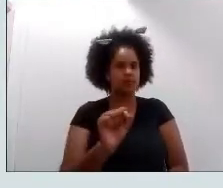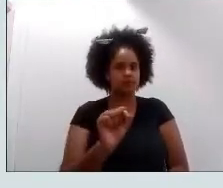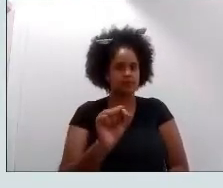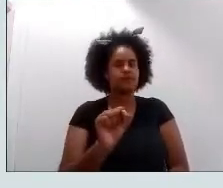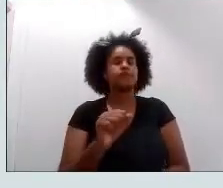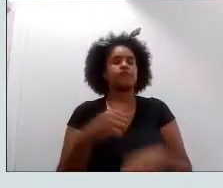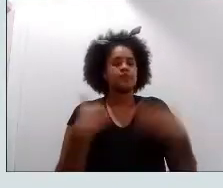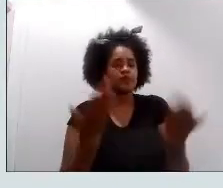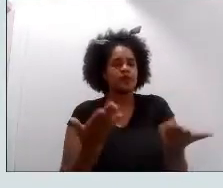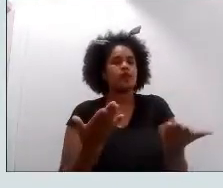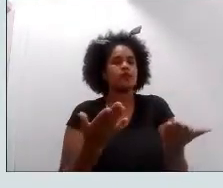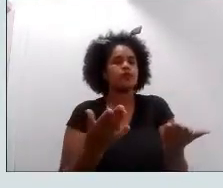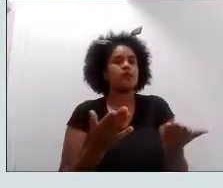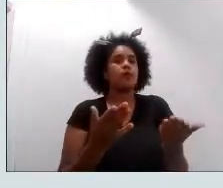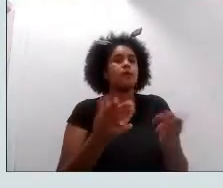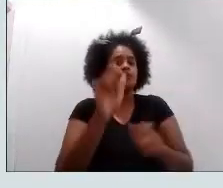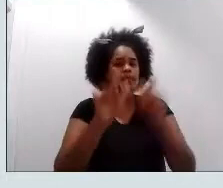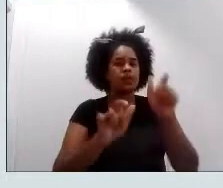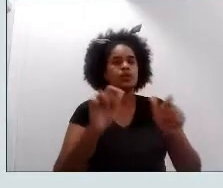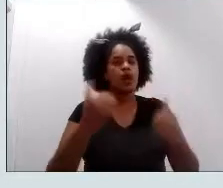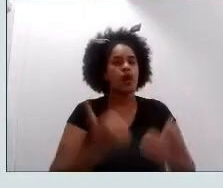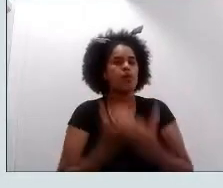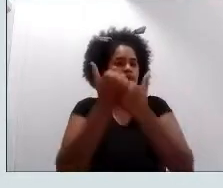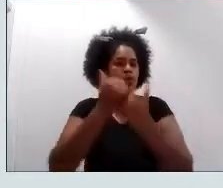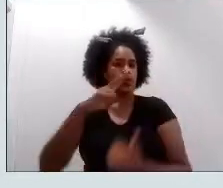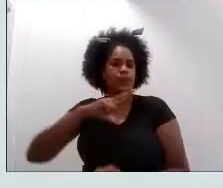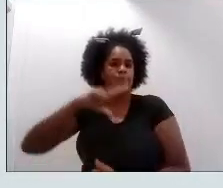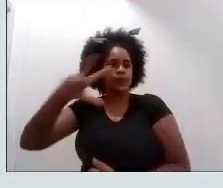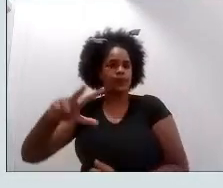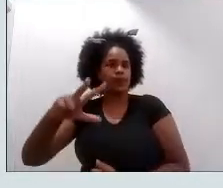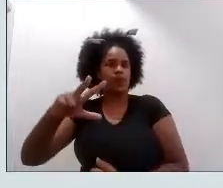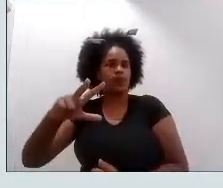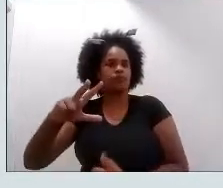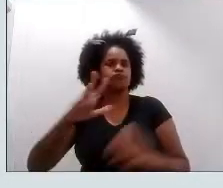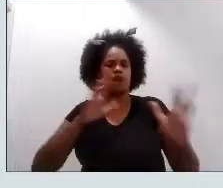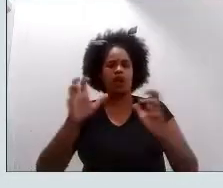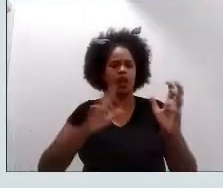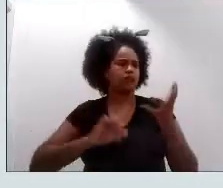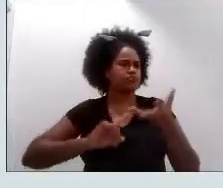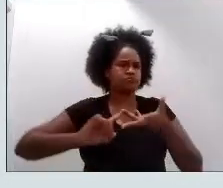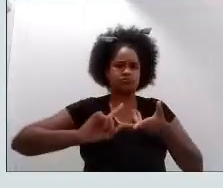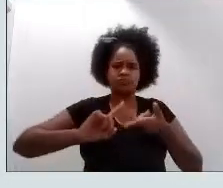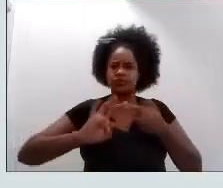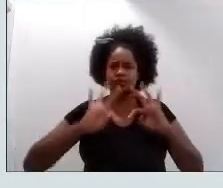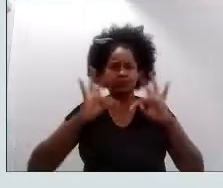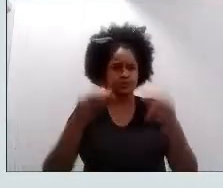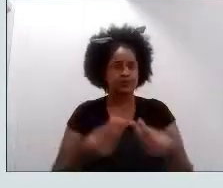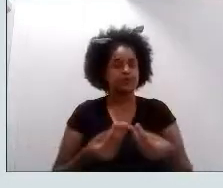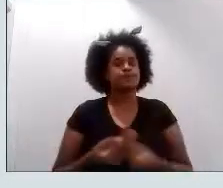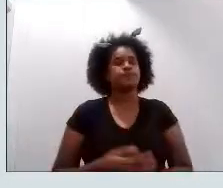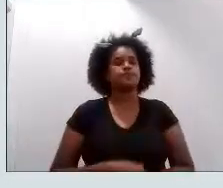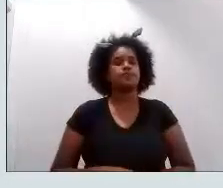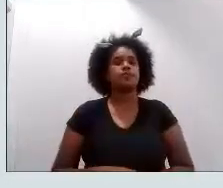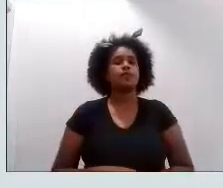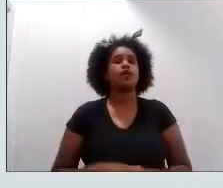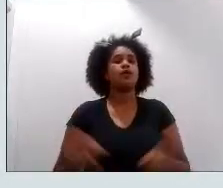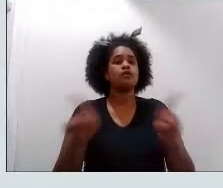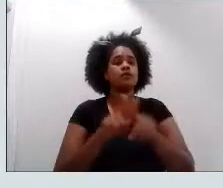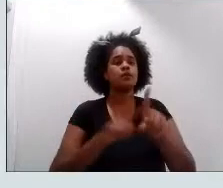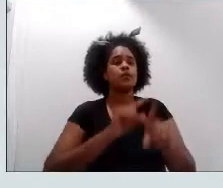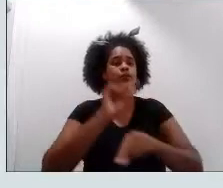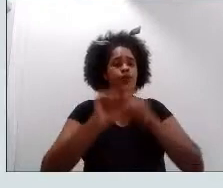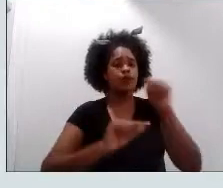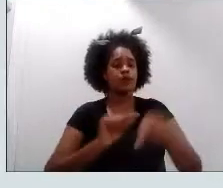catequese, com o apoio na Guerra Santa e outras coisas mais. E terceiro, que o governo de Portugal ele